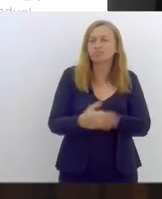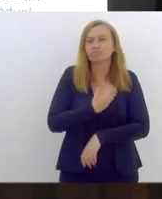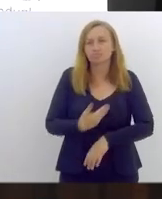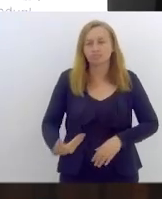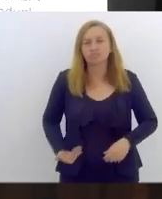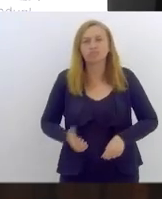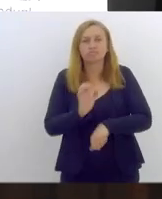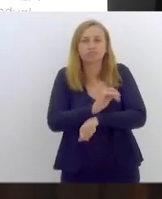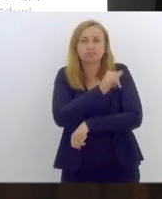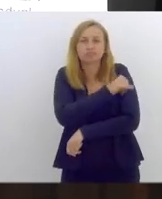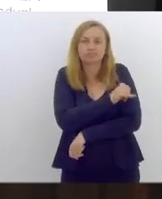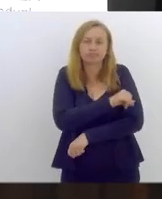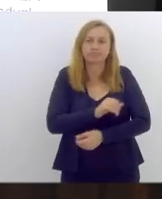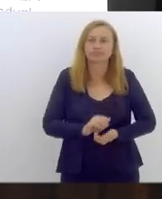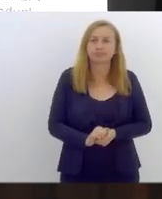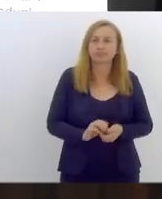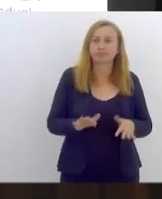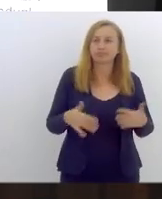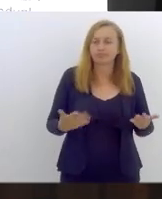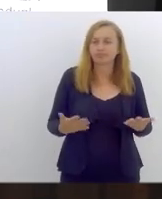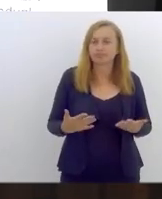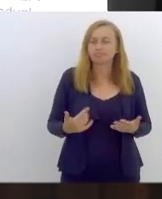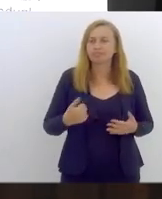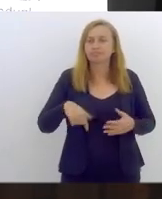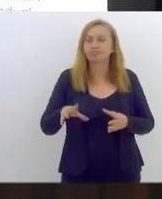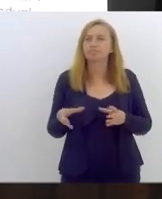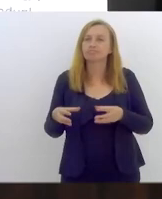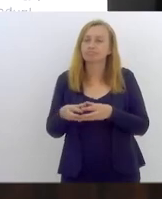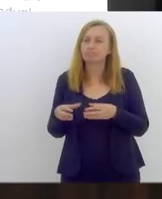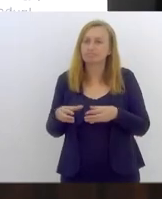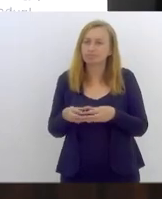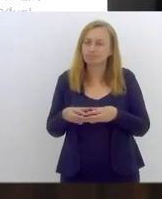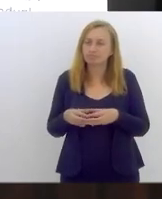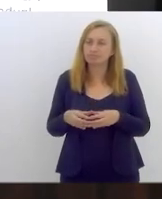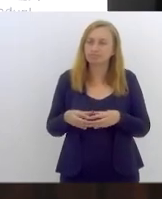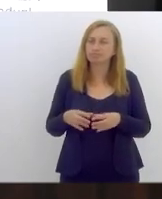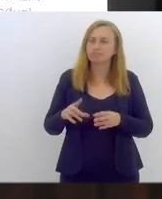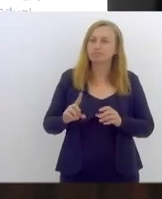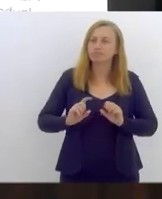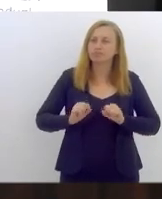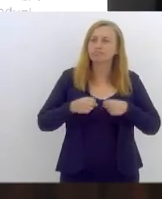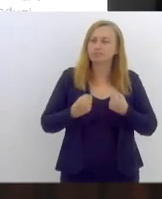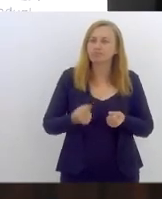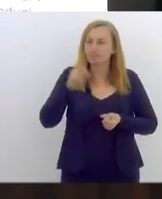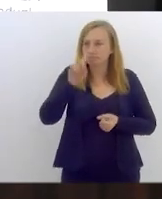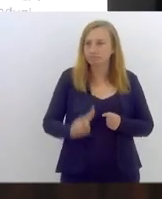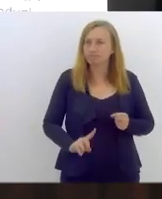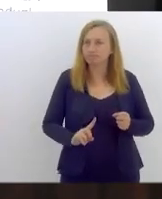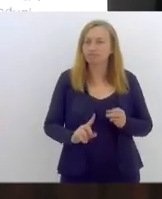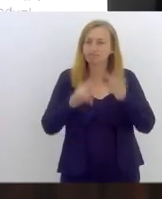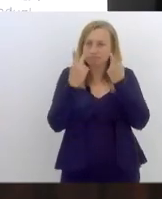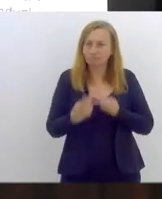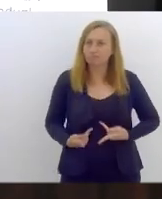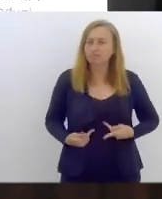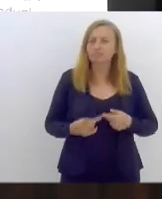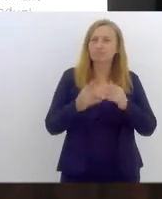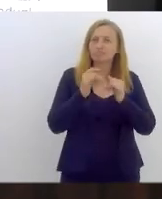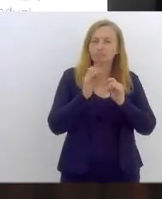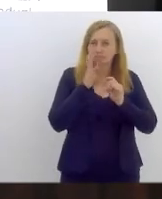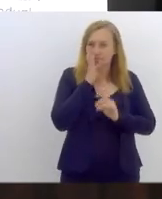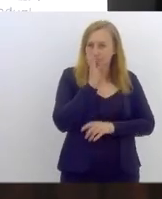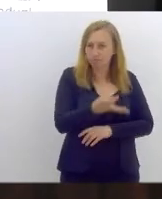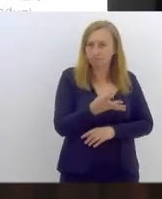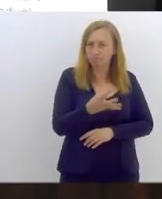no estado do Rio de Janeiro. Quando presidi a Comissão de Defesa dos Direitos Humanos e denunciei internacionalmente